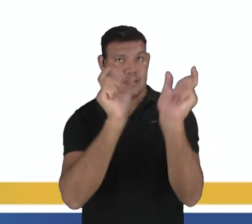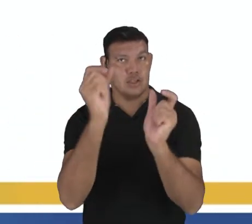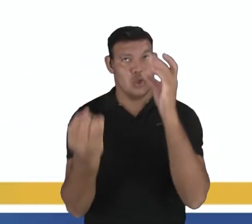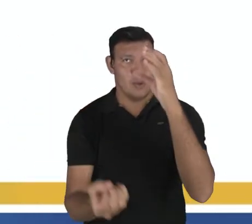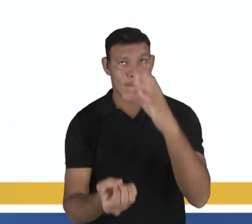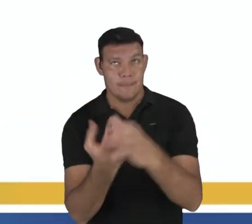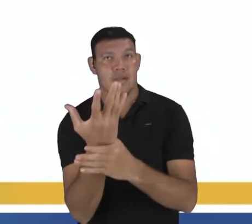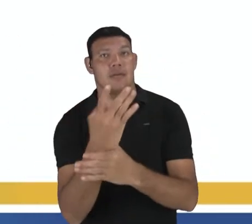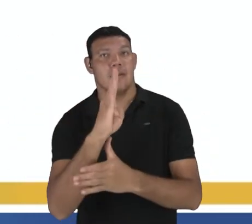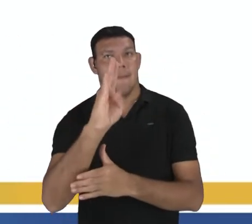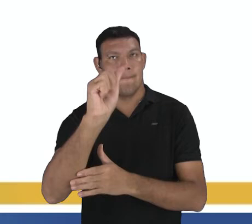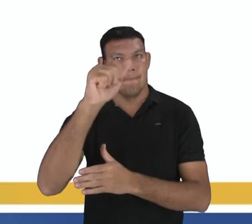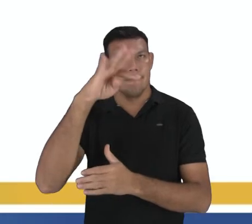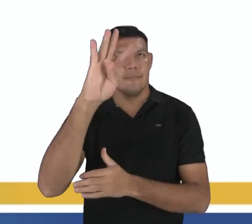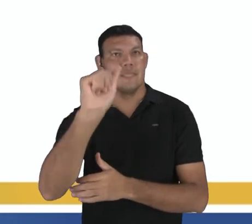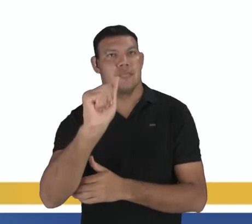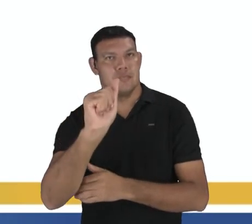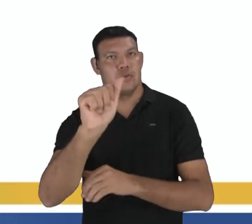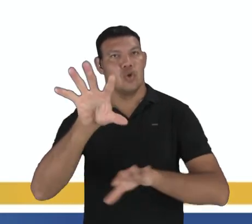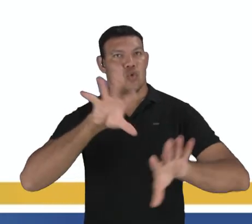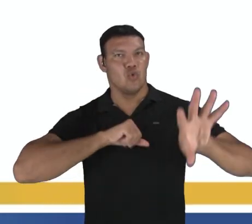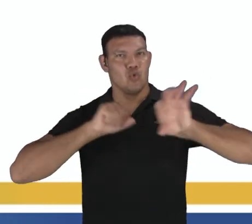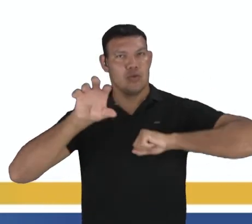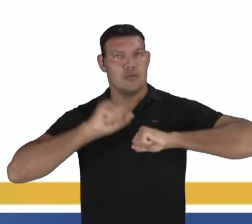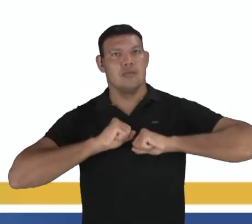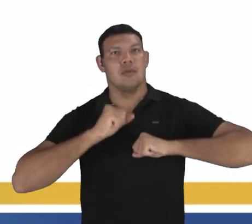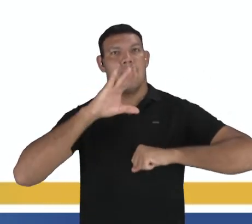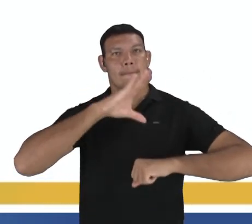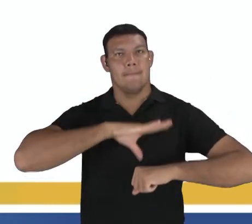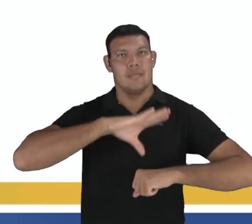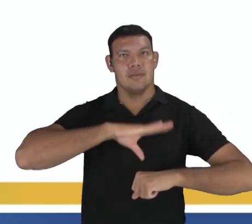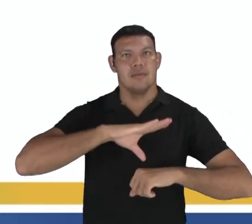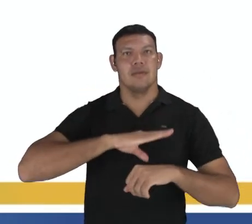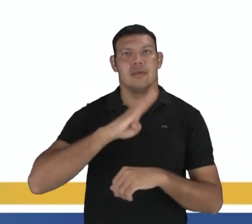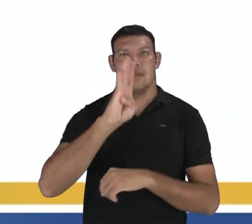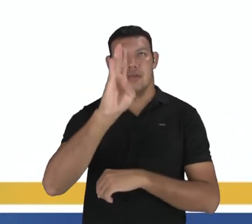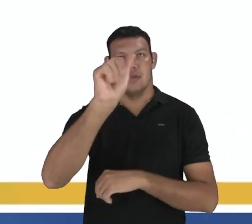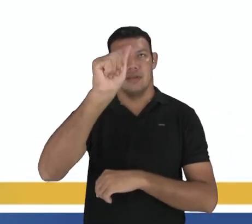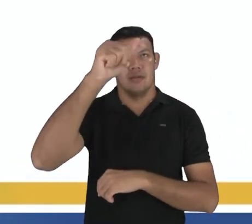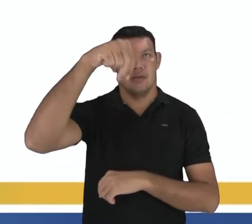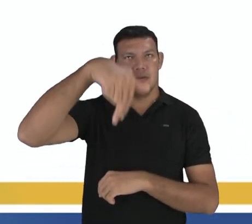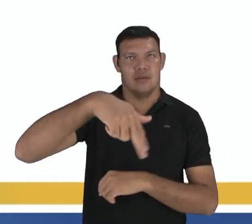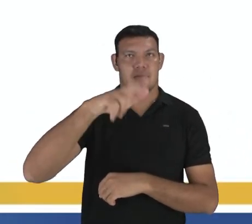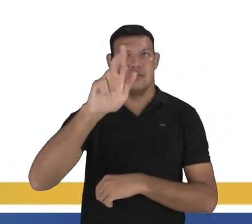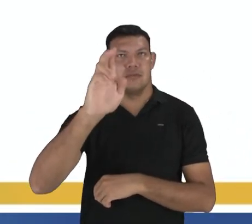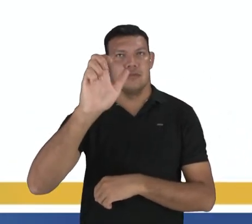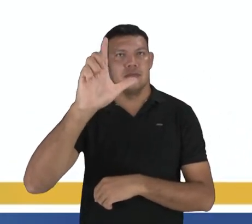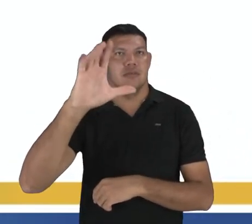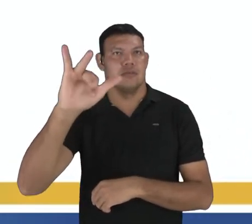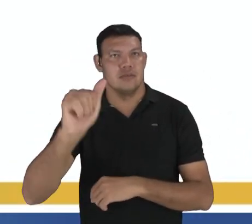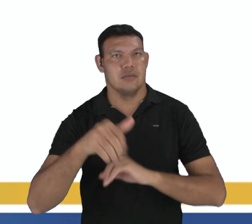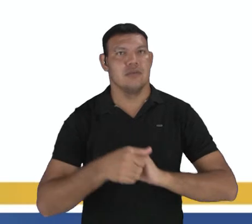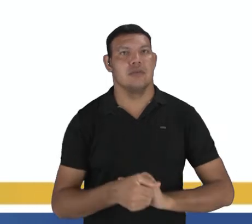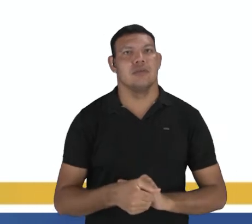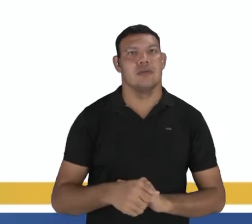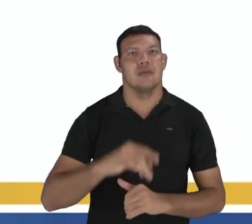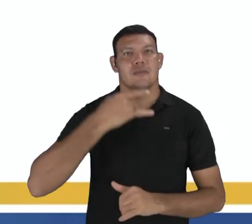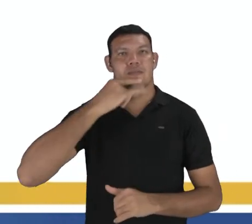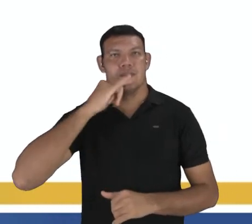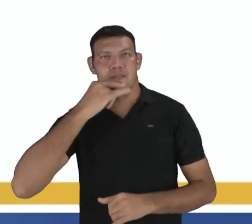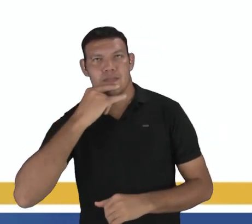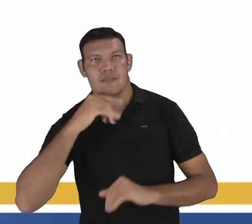foram incorporadas à língua portuguesa, né? Como benguela, bagunça, cachaça,